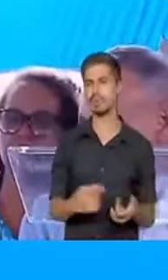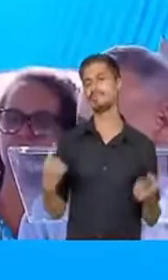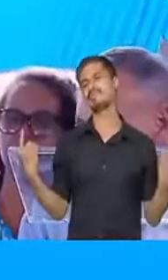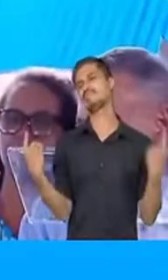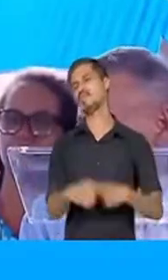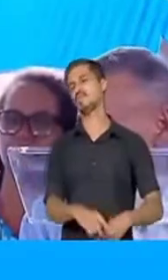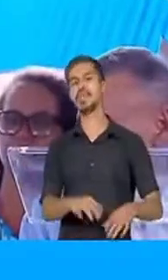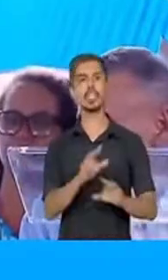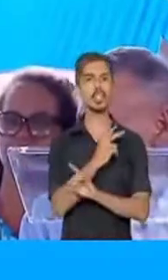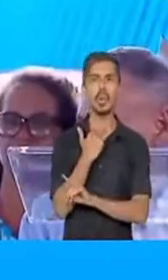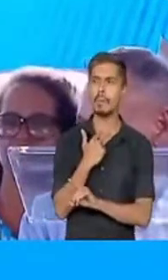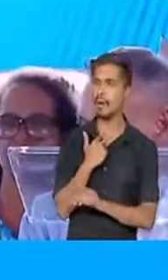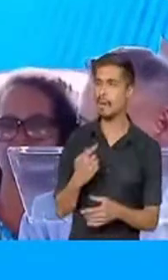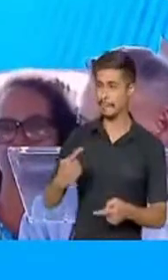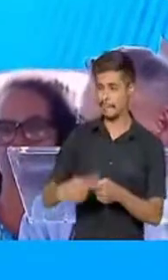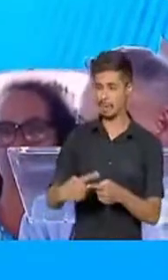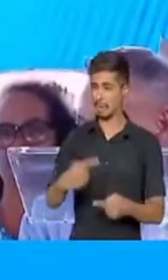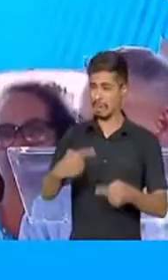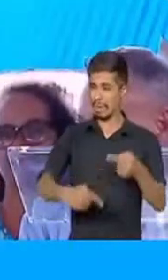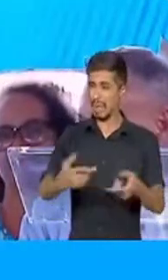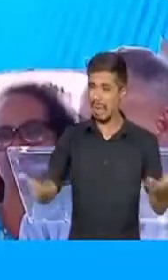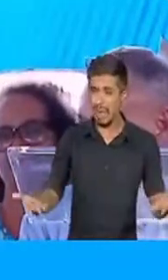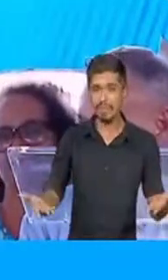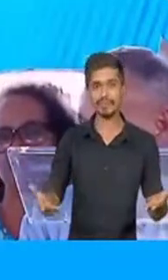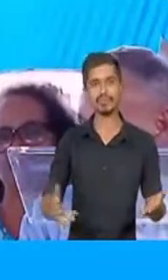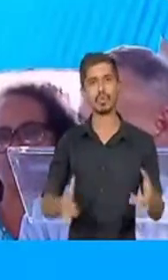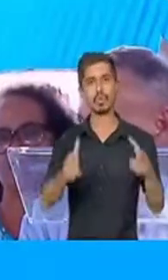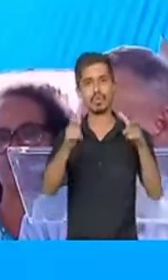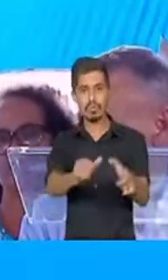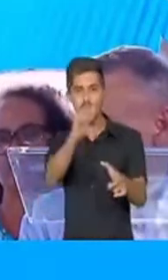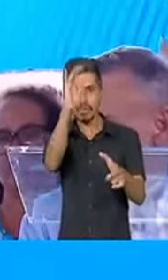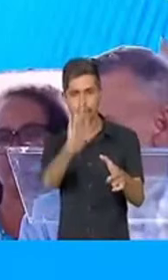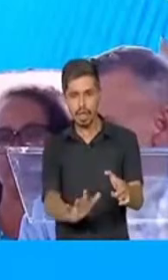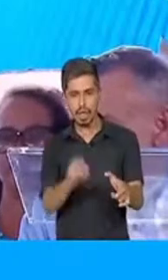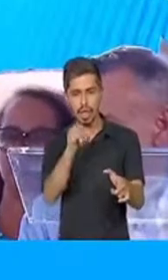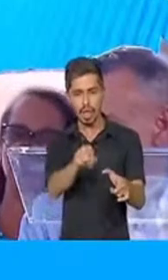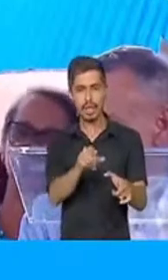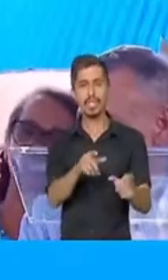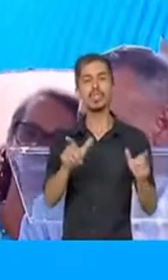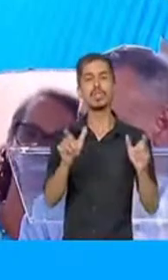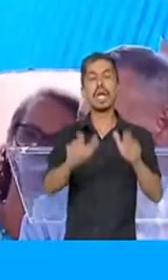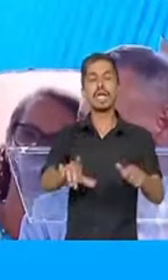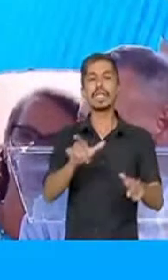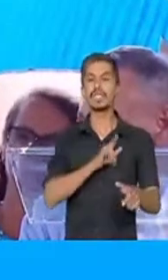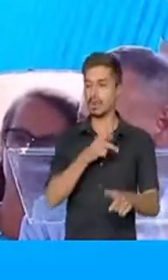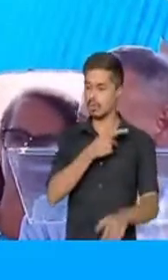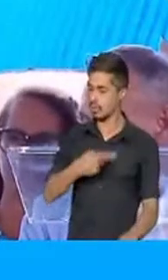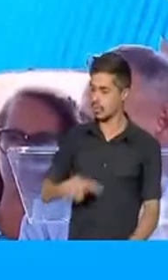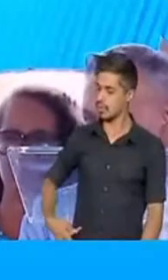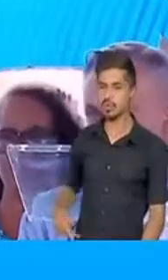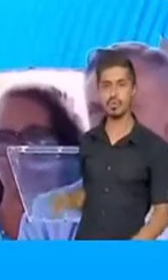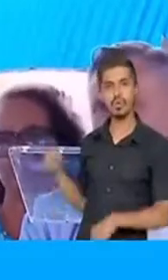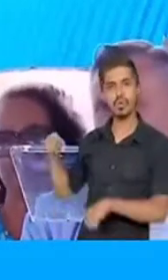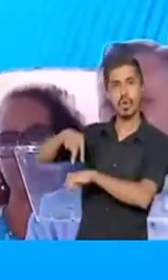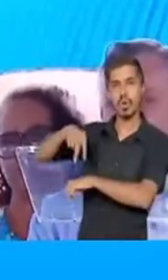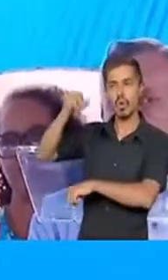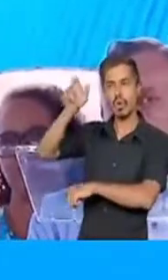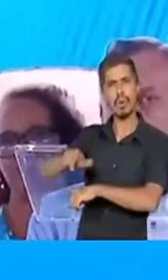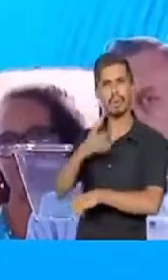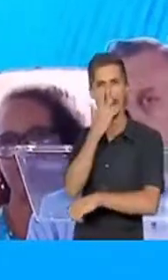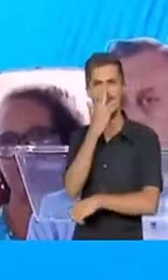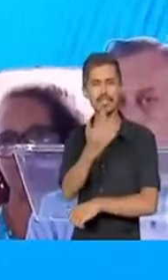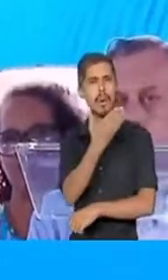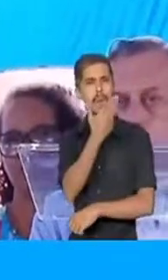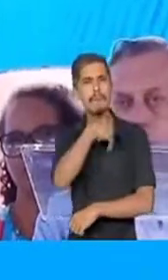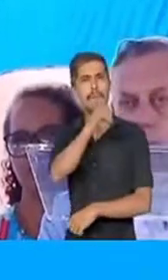conta da política. O lugar do Brasil é o lugar de ter como presidente da República alguém como um pai